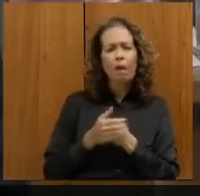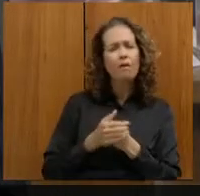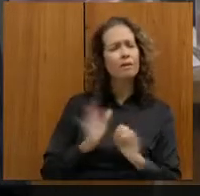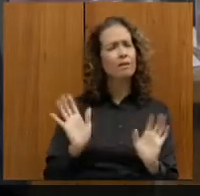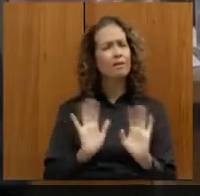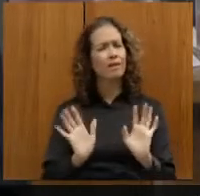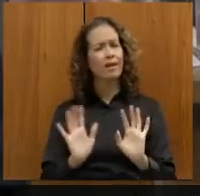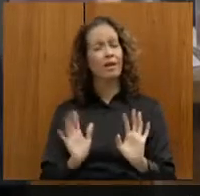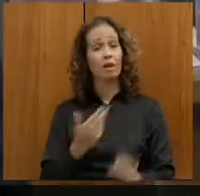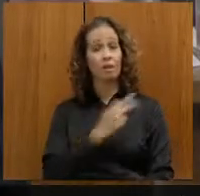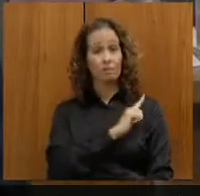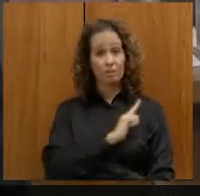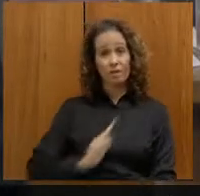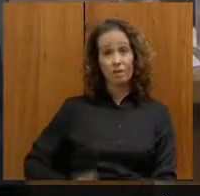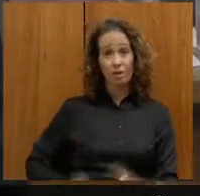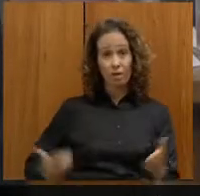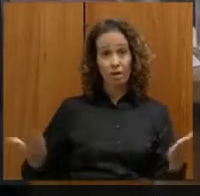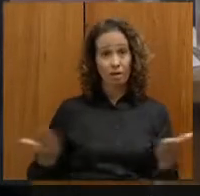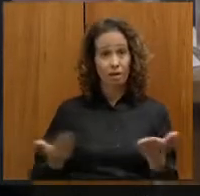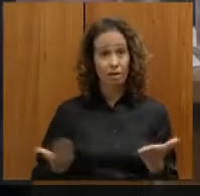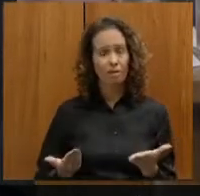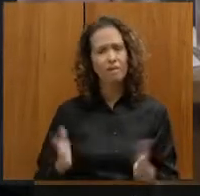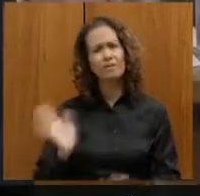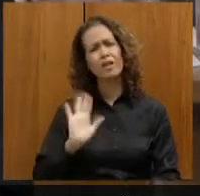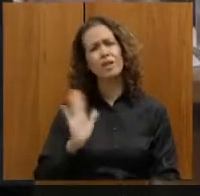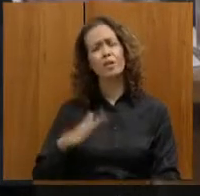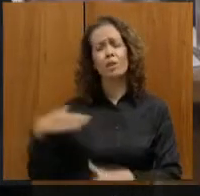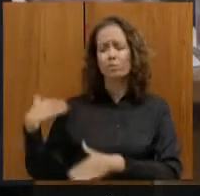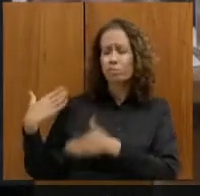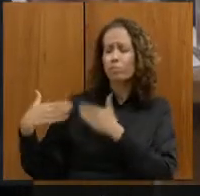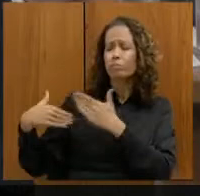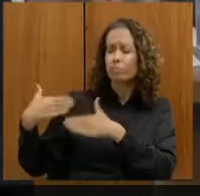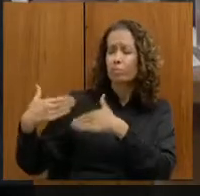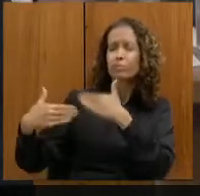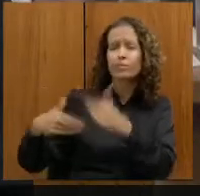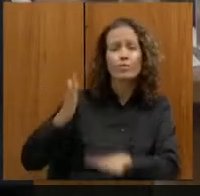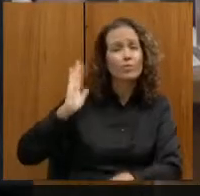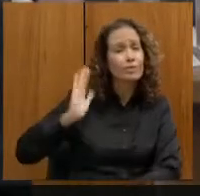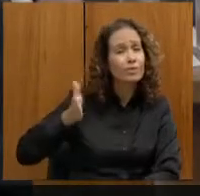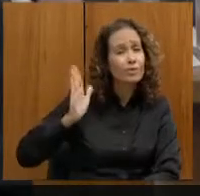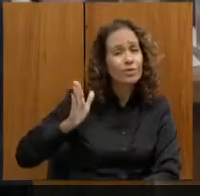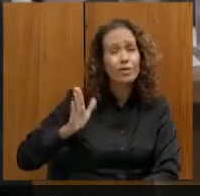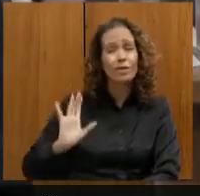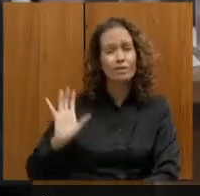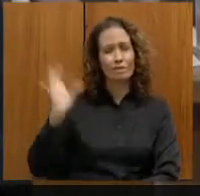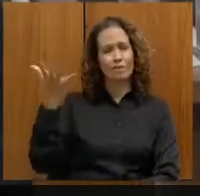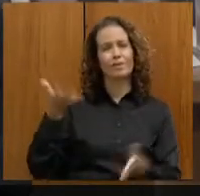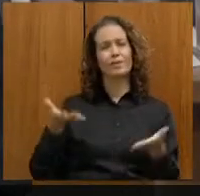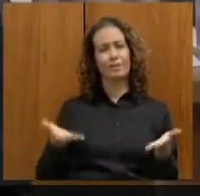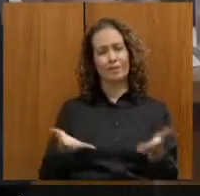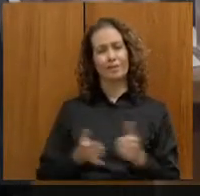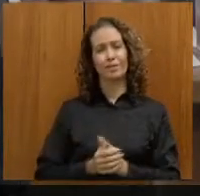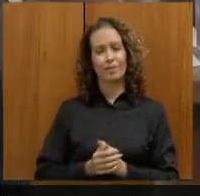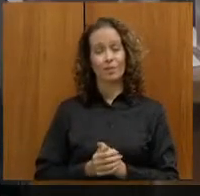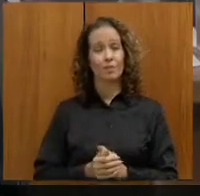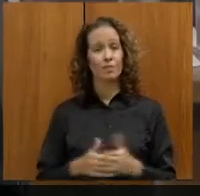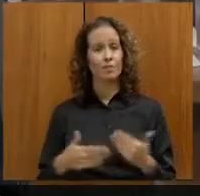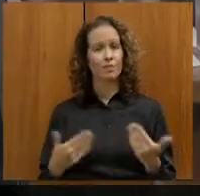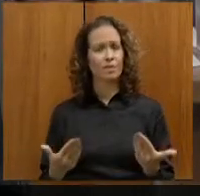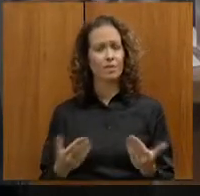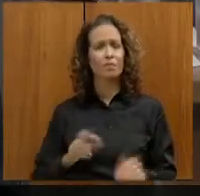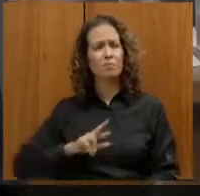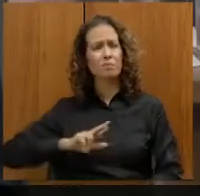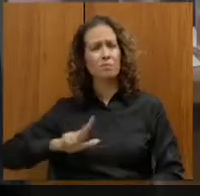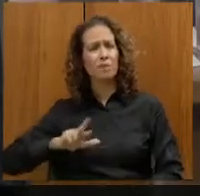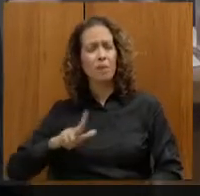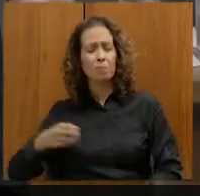governador agora não vai passar isso vem acontecendo há anos antes de chegarmos aqui então não é uma